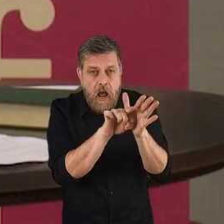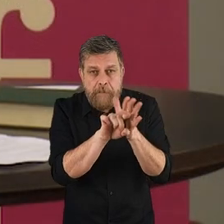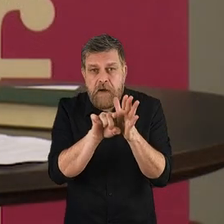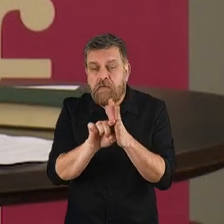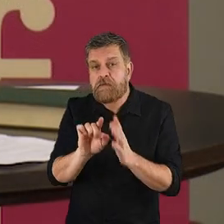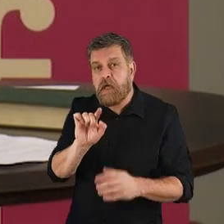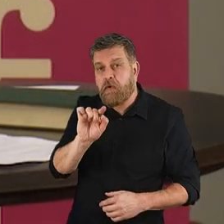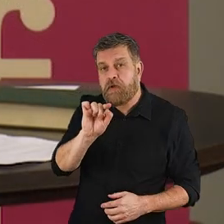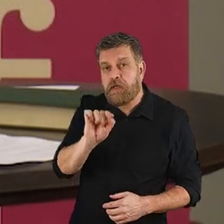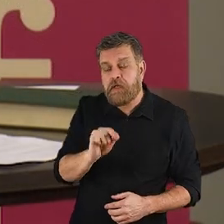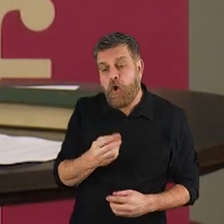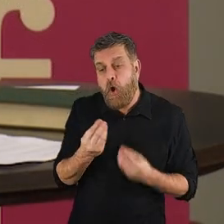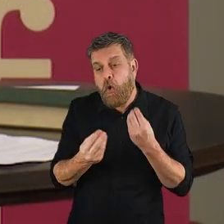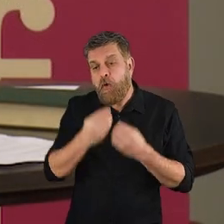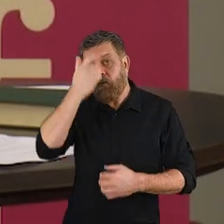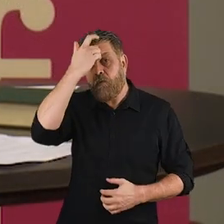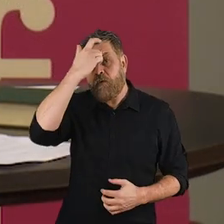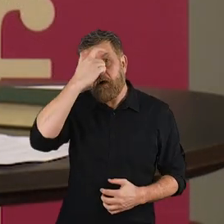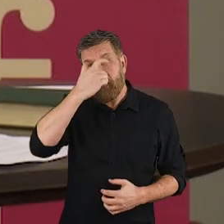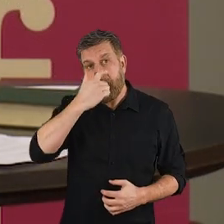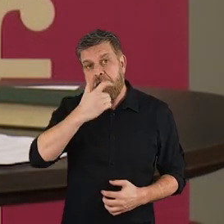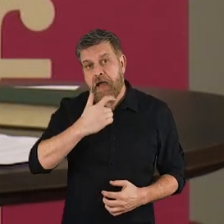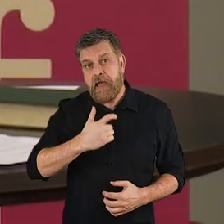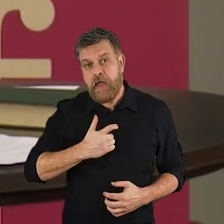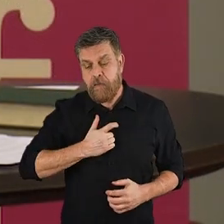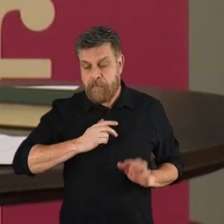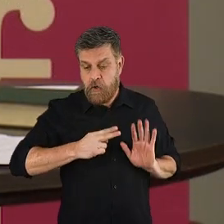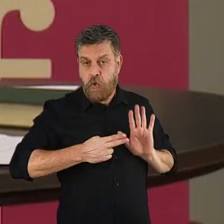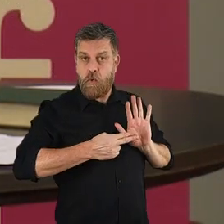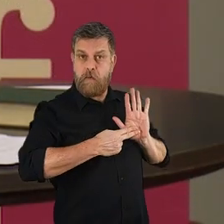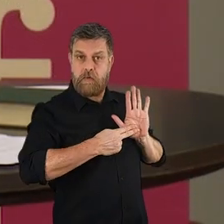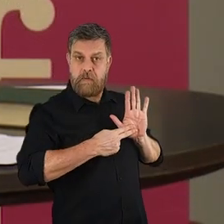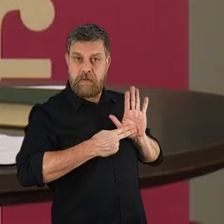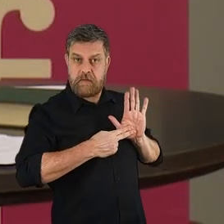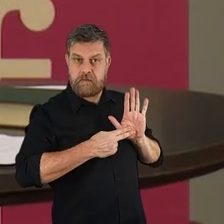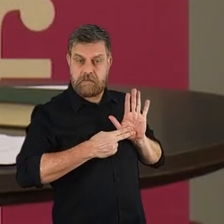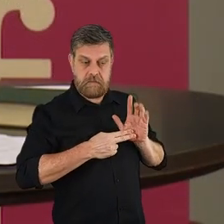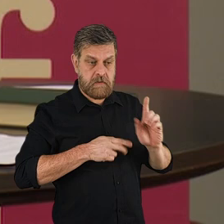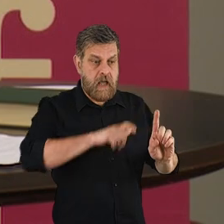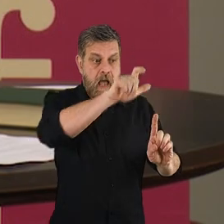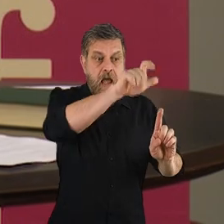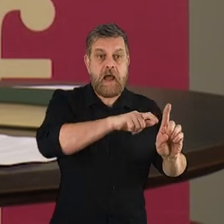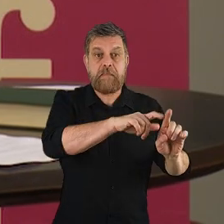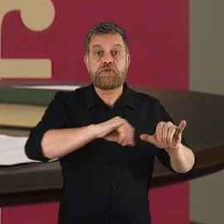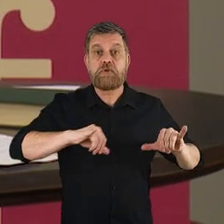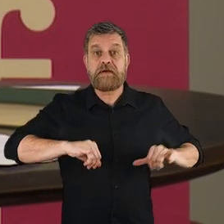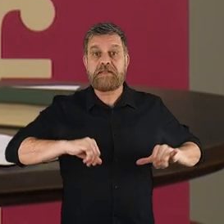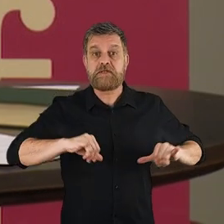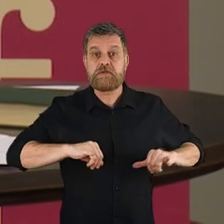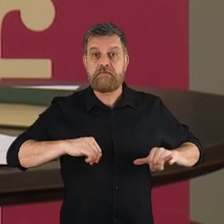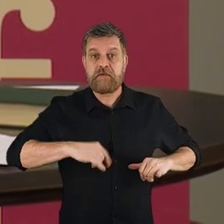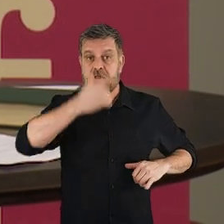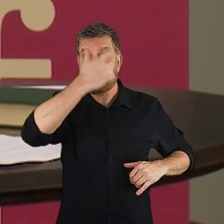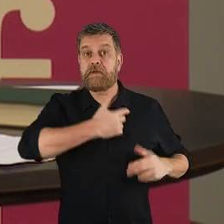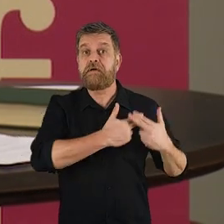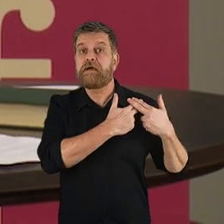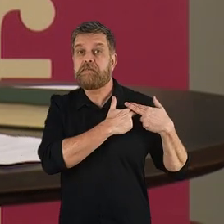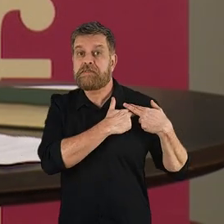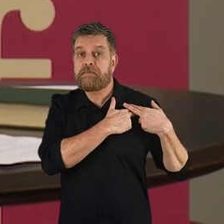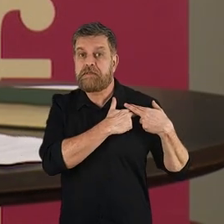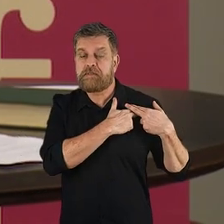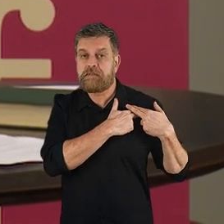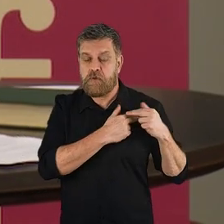teria que ser como eu me comprometo com a dor do outro. Um compromisso,